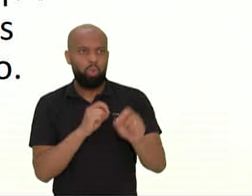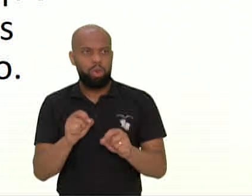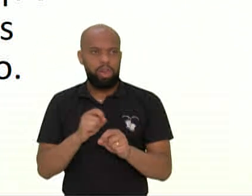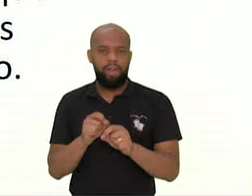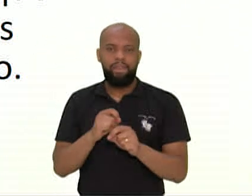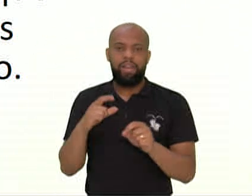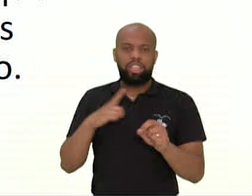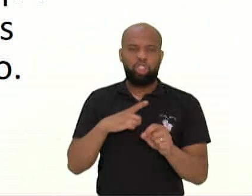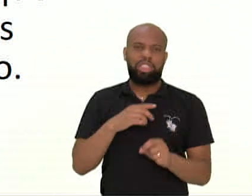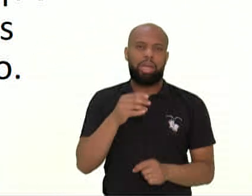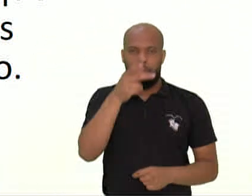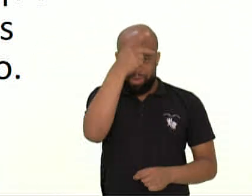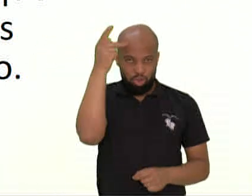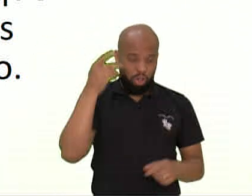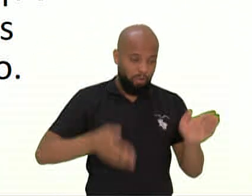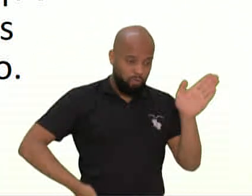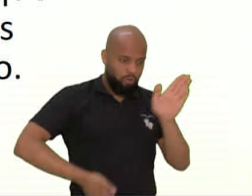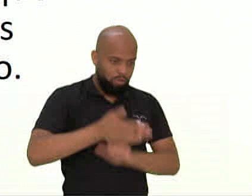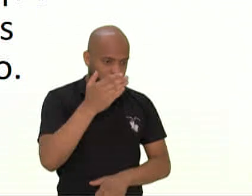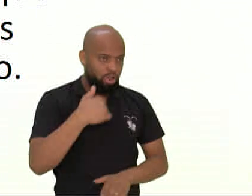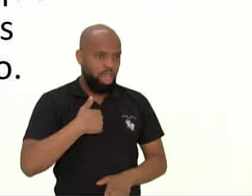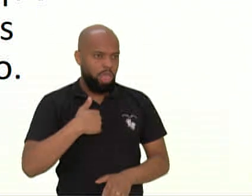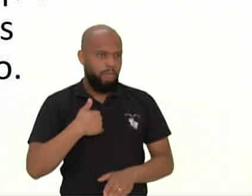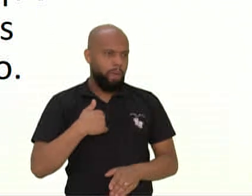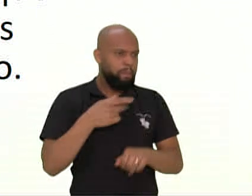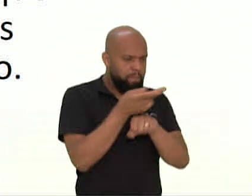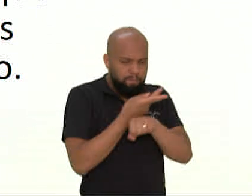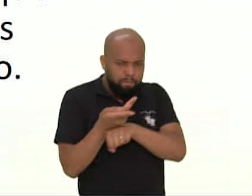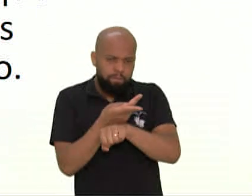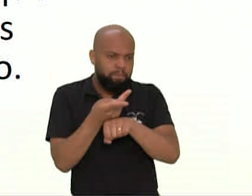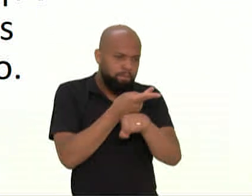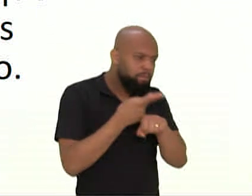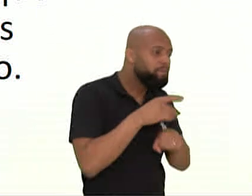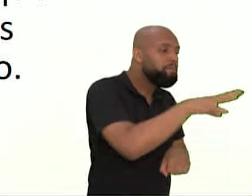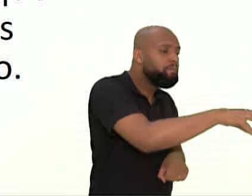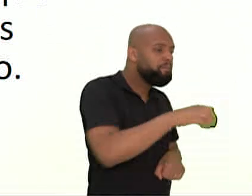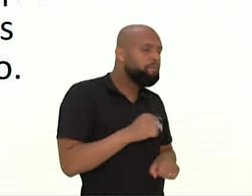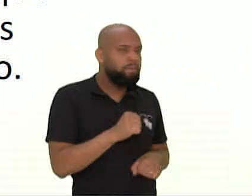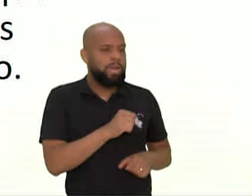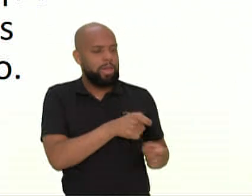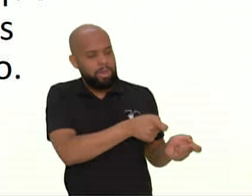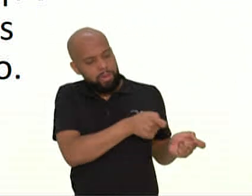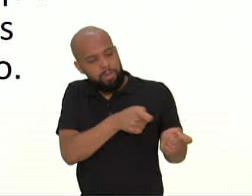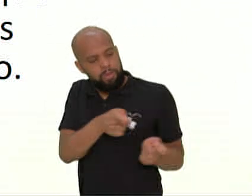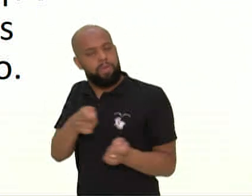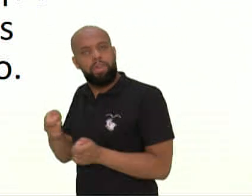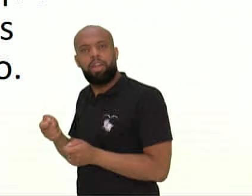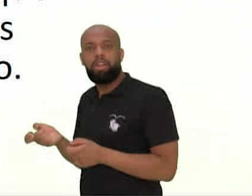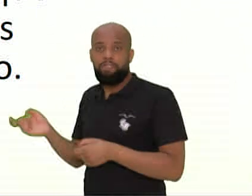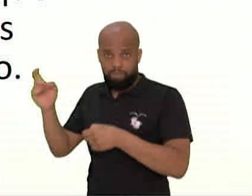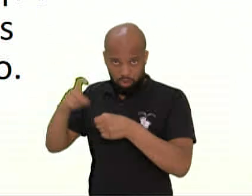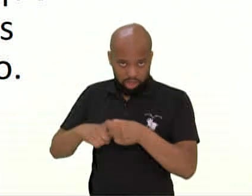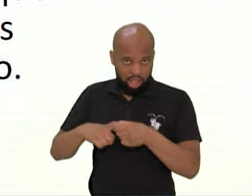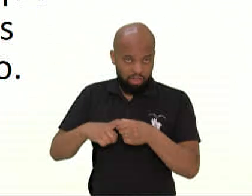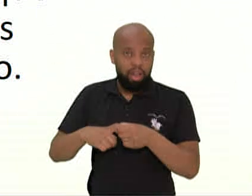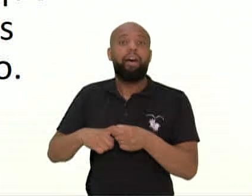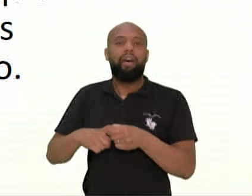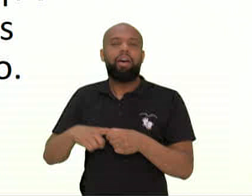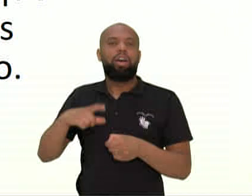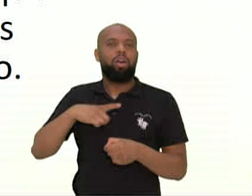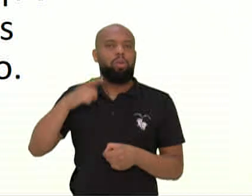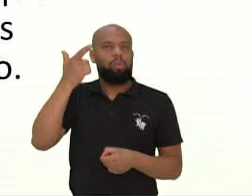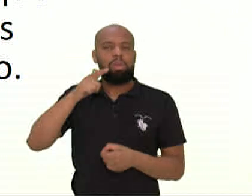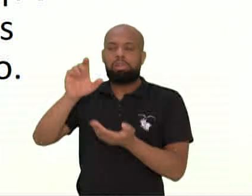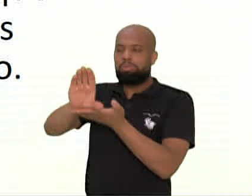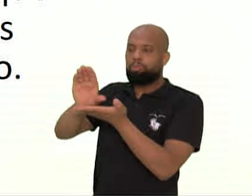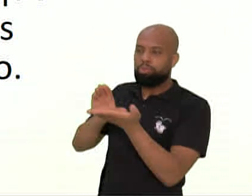perseguia o escravo foragido, recapturava esse escravo, trazia de volta para o fazendeiro e ganhava uma recompensa por isso. Então